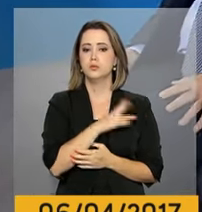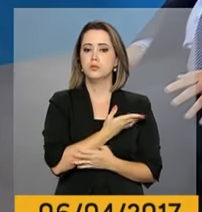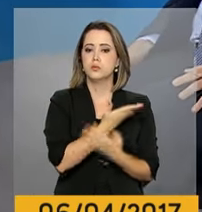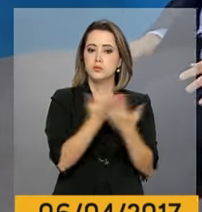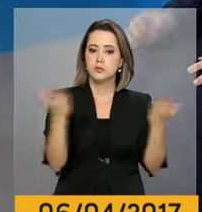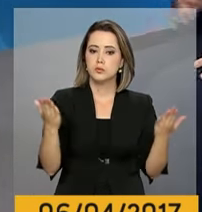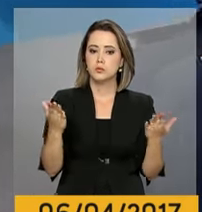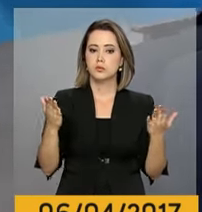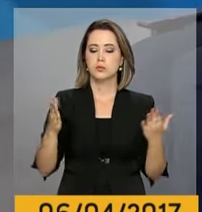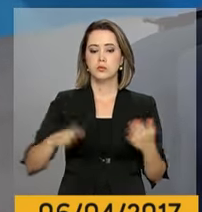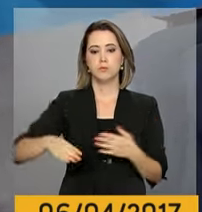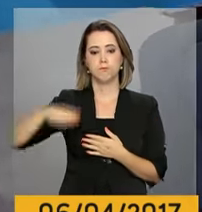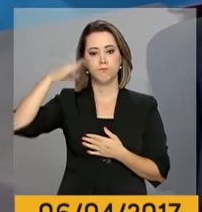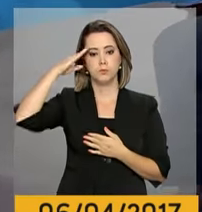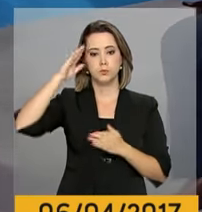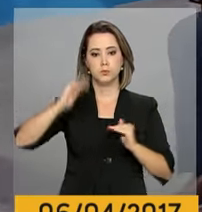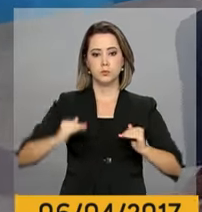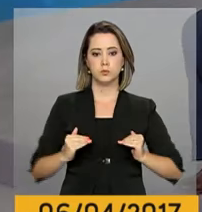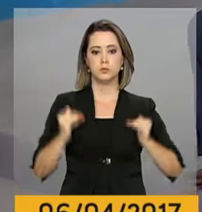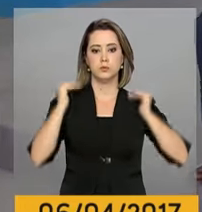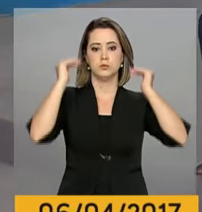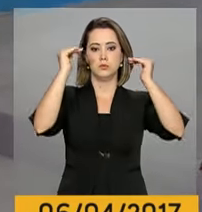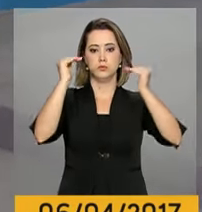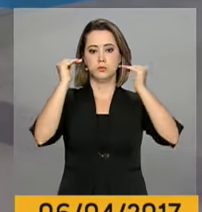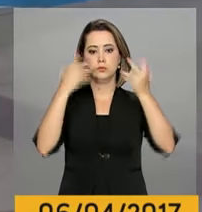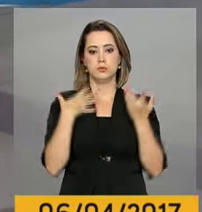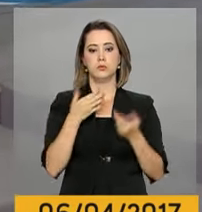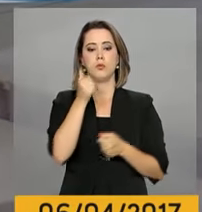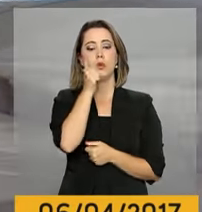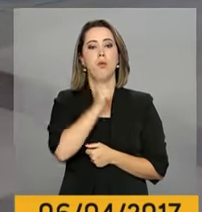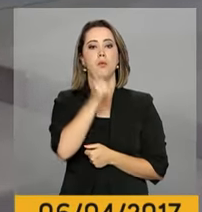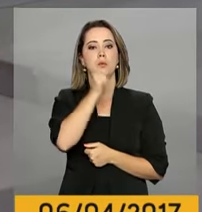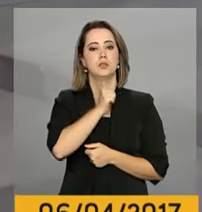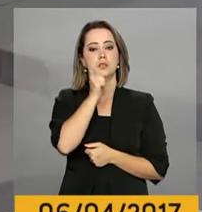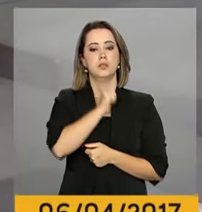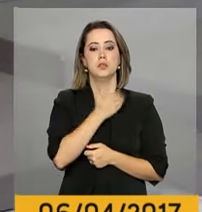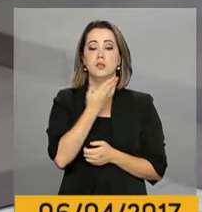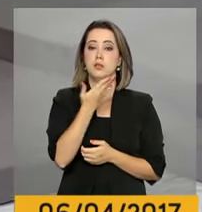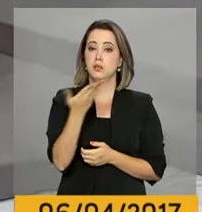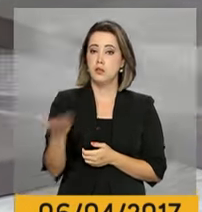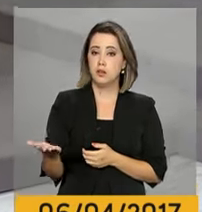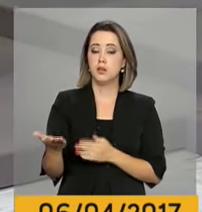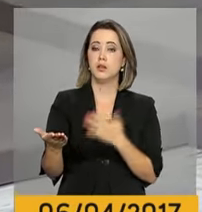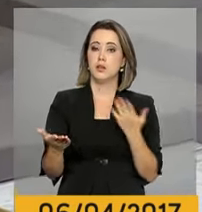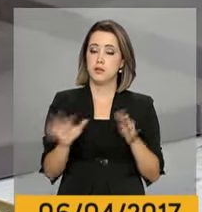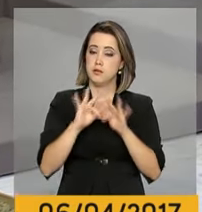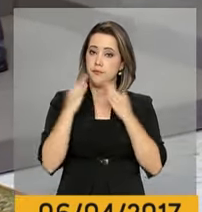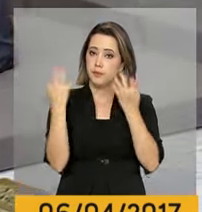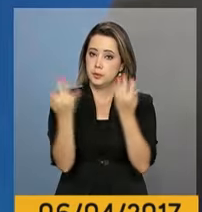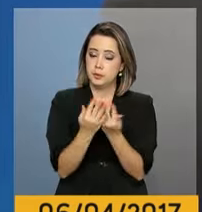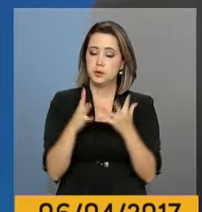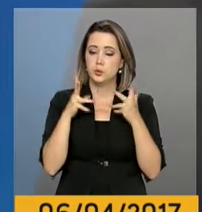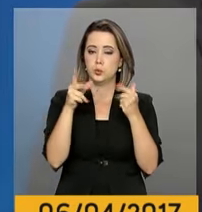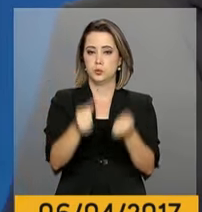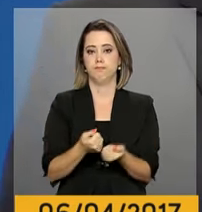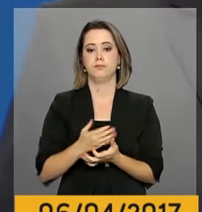senhores oficiais generais promovidos, senhoras e senhores familiares,